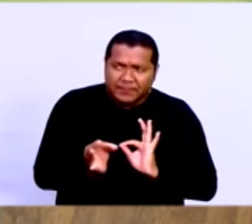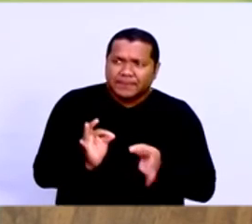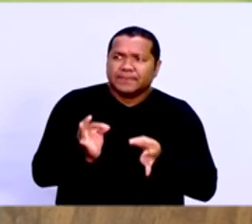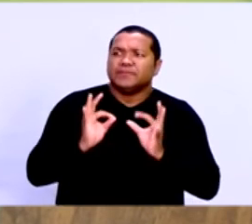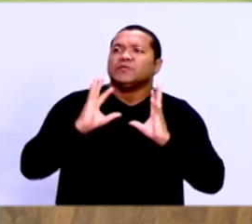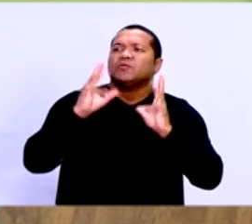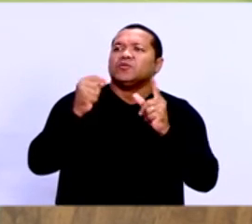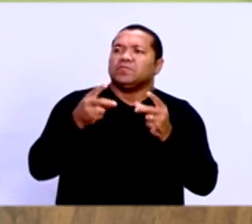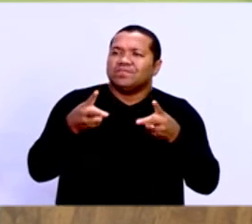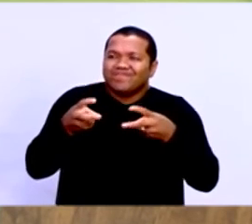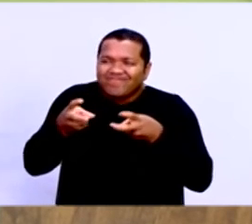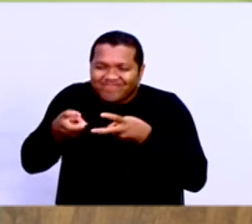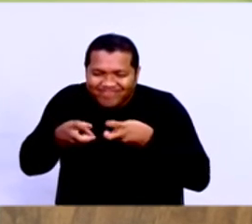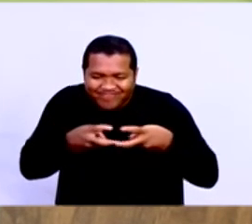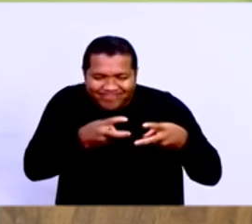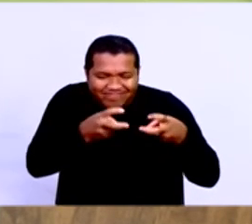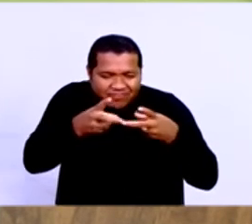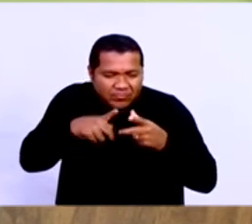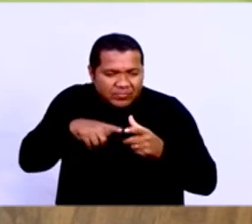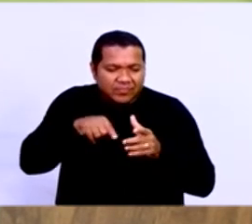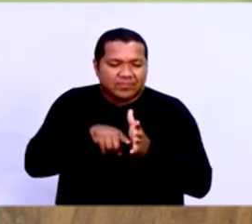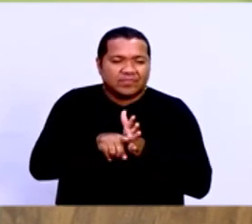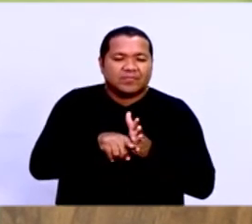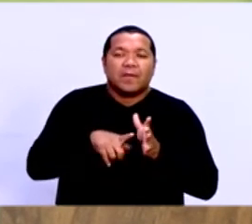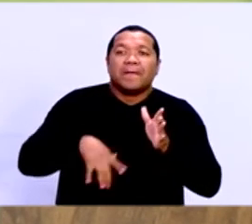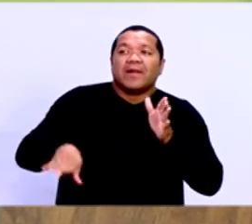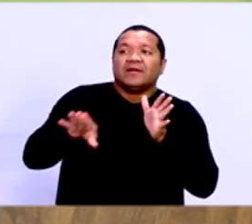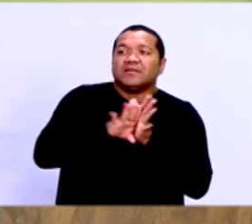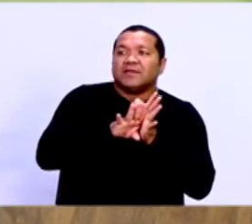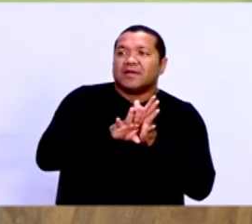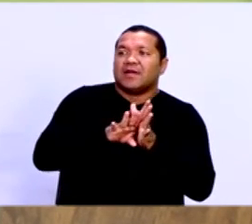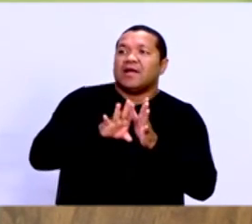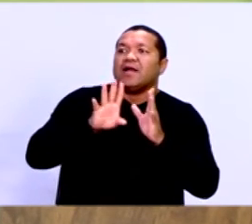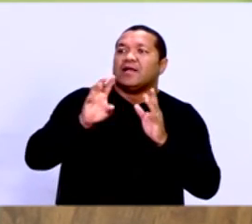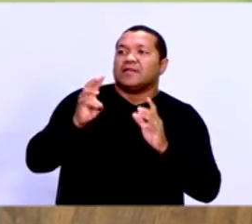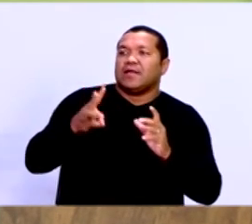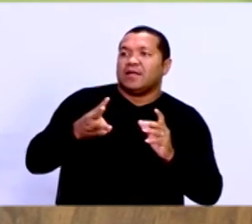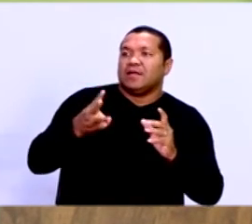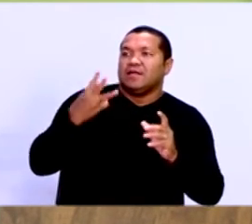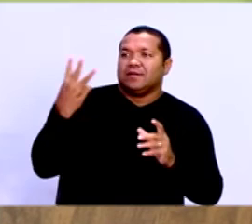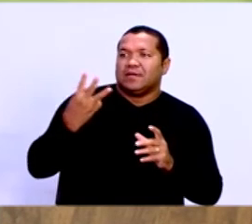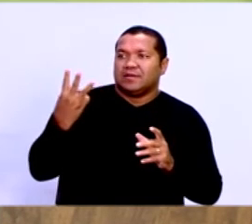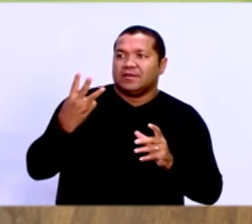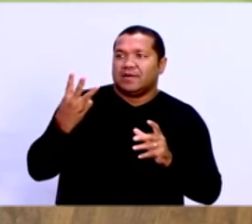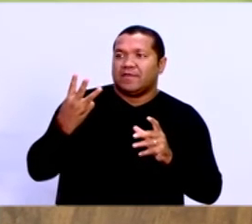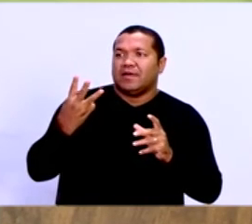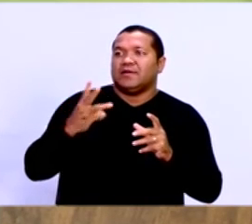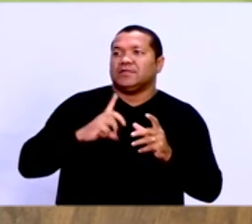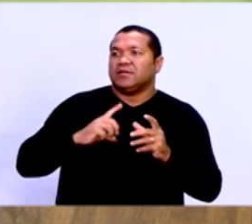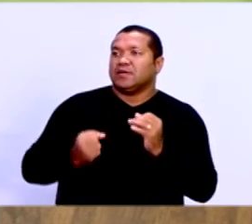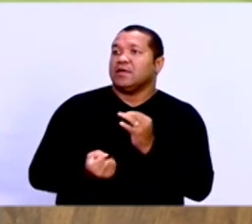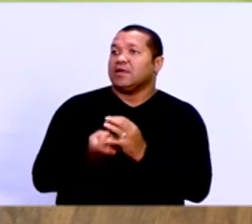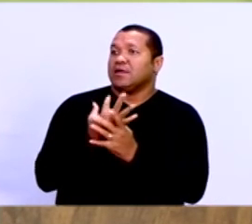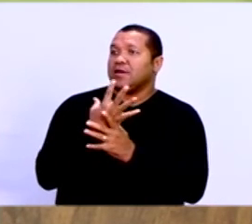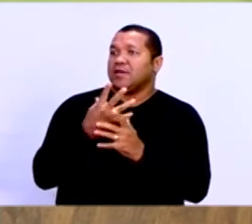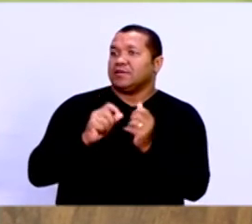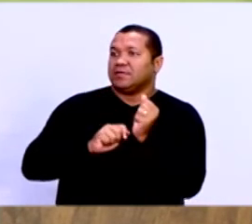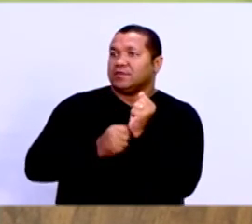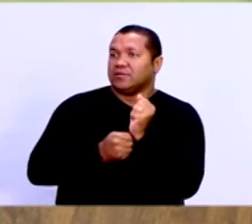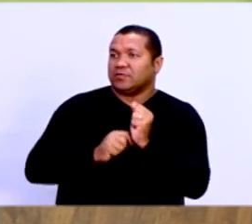observações pra chegar na fase de decodificação quando chega na fase de qualificação